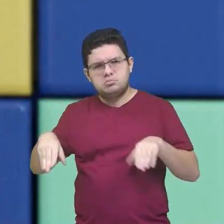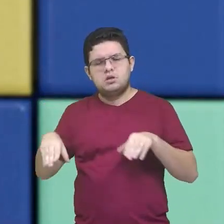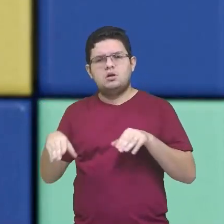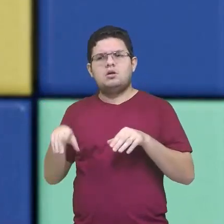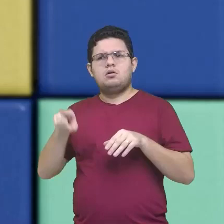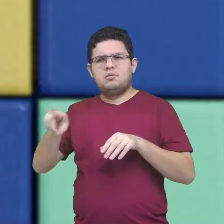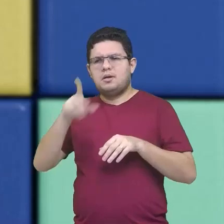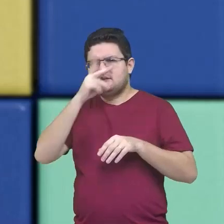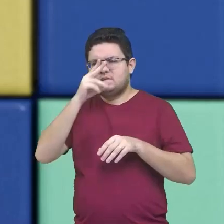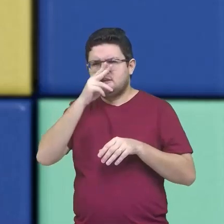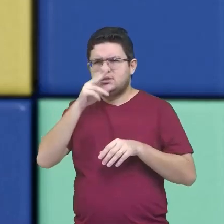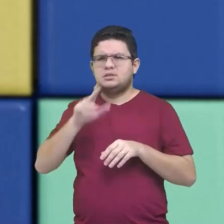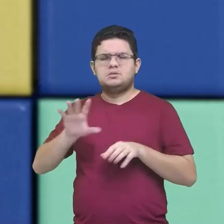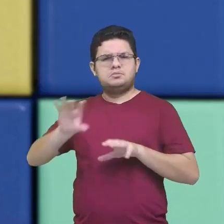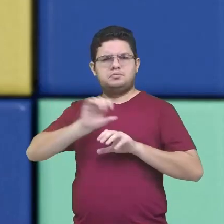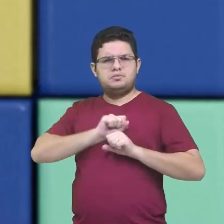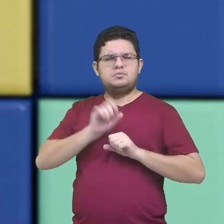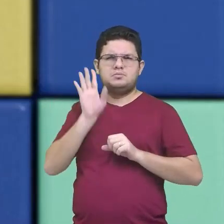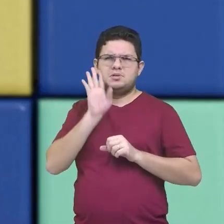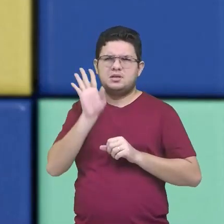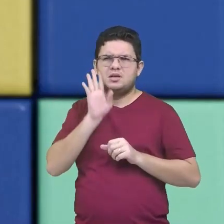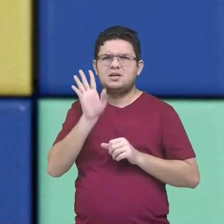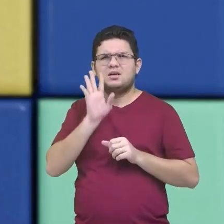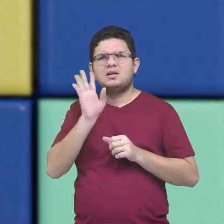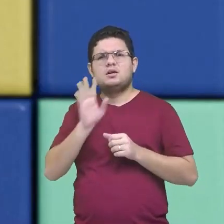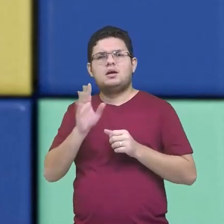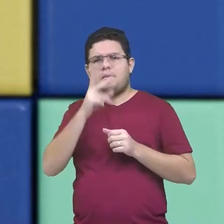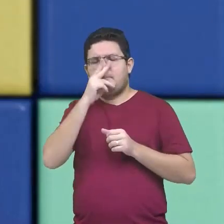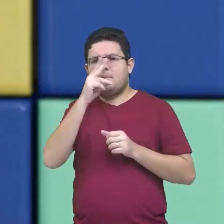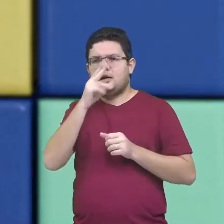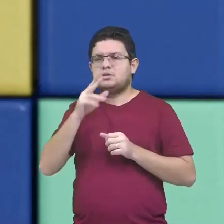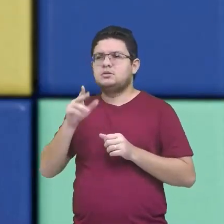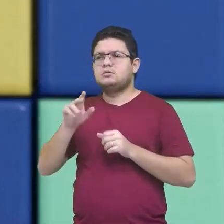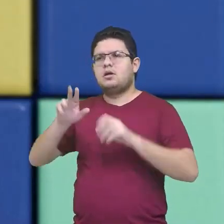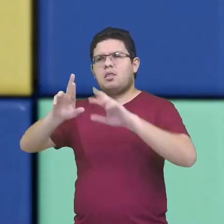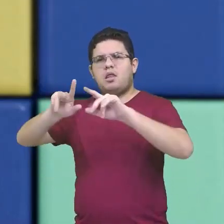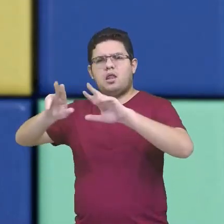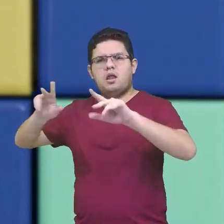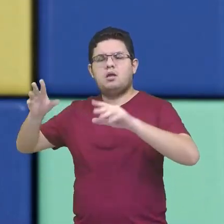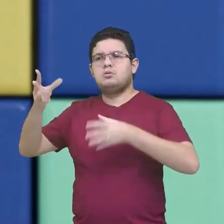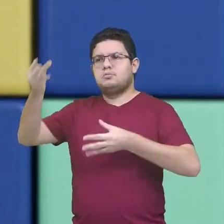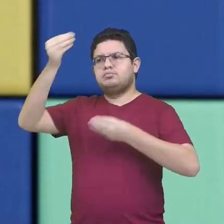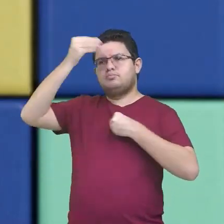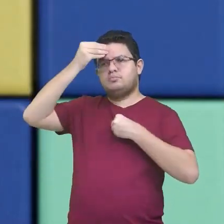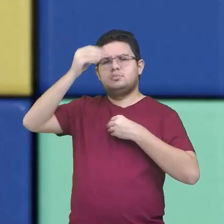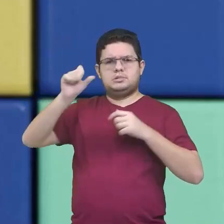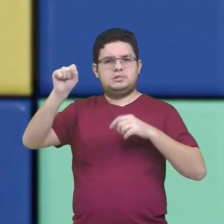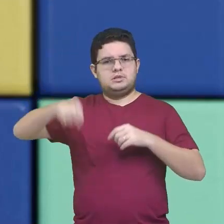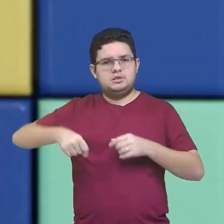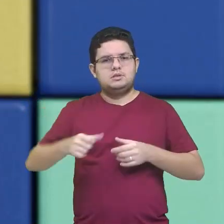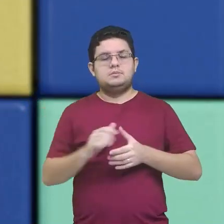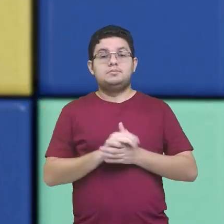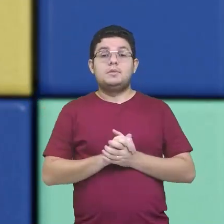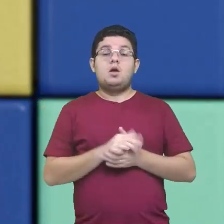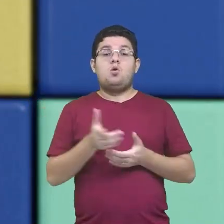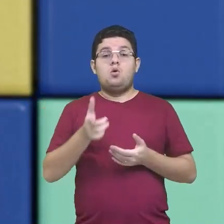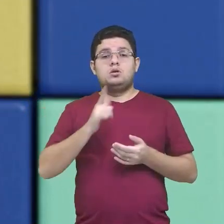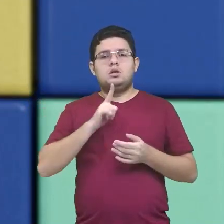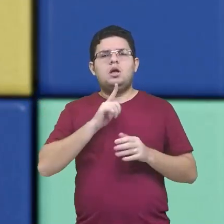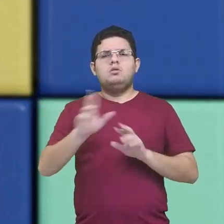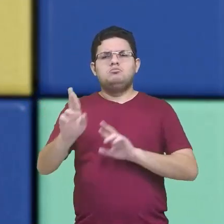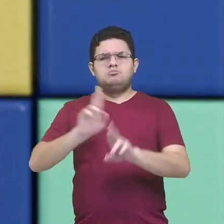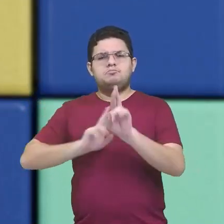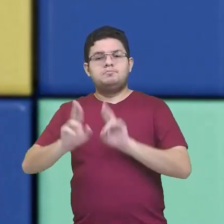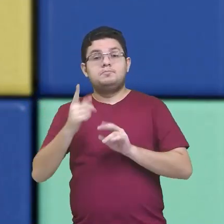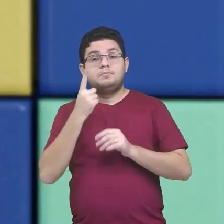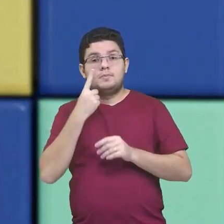realmente com todo aquele contexto, tá bom? E temos respostas, o pessoal está comentando aí, não é?